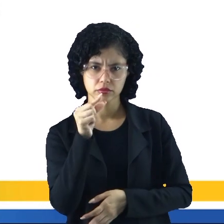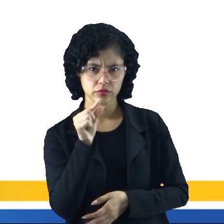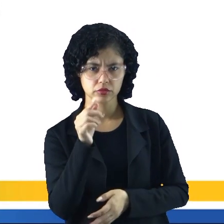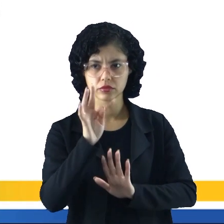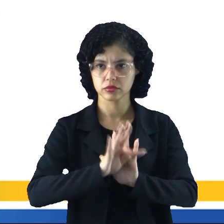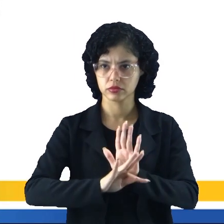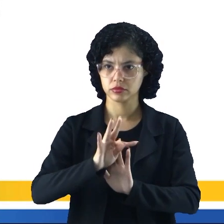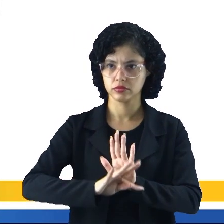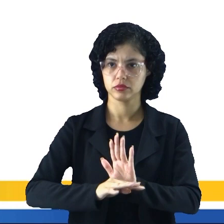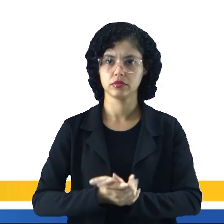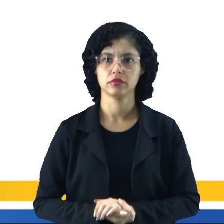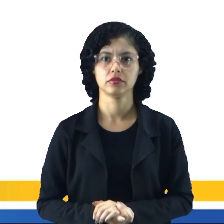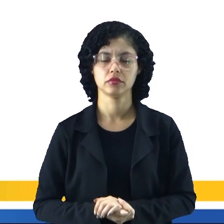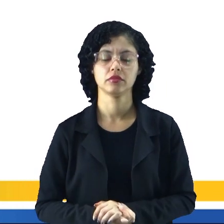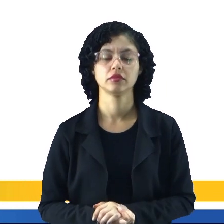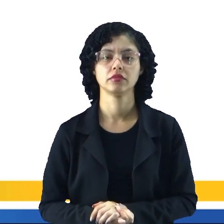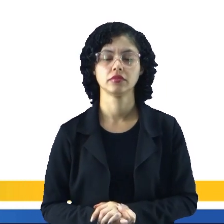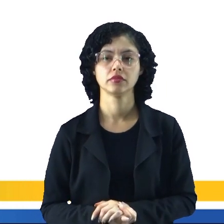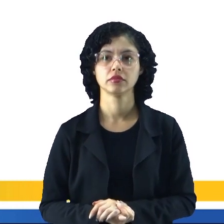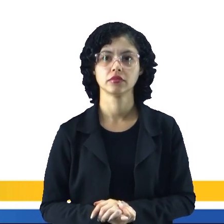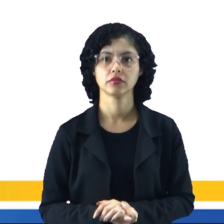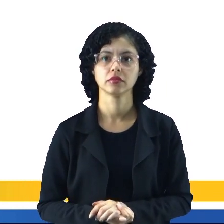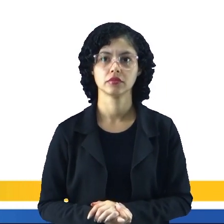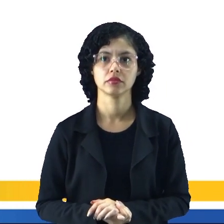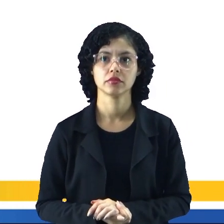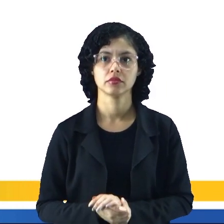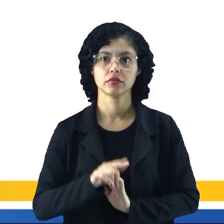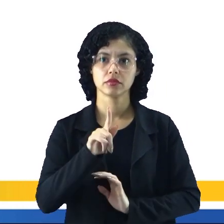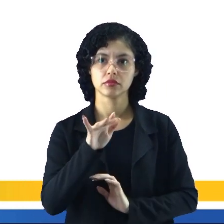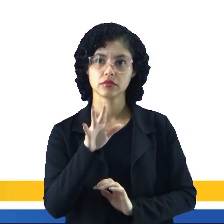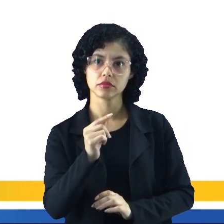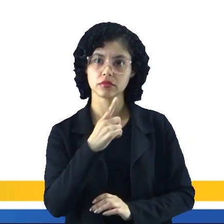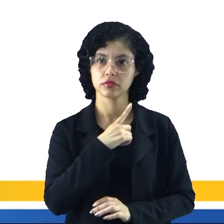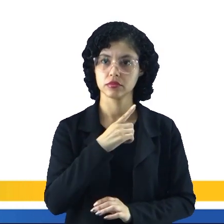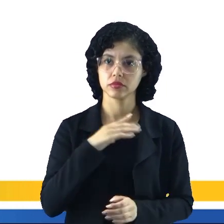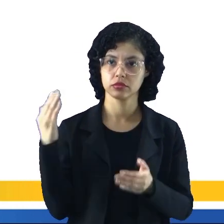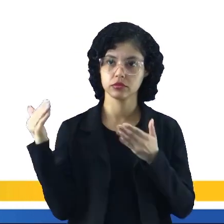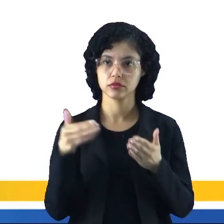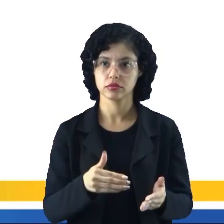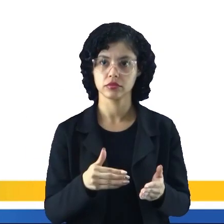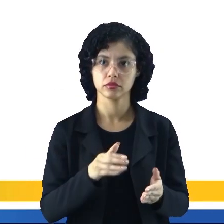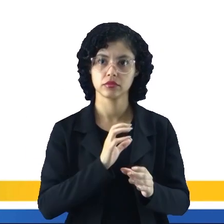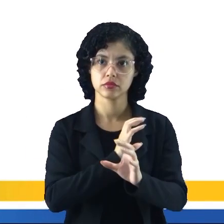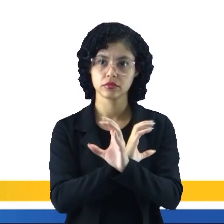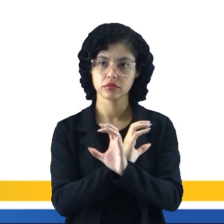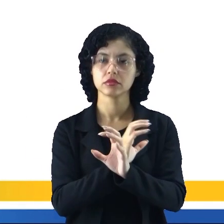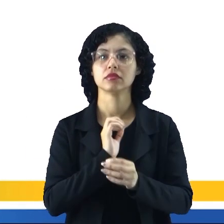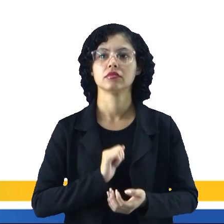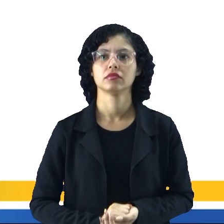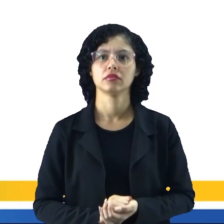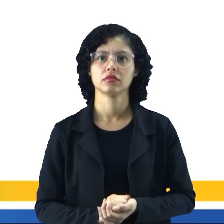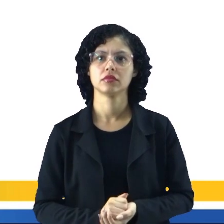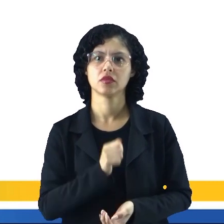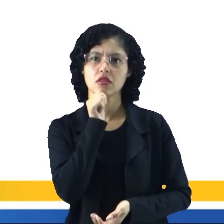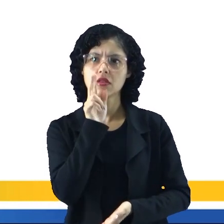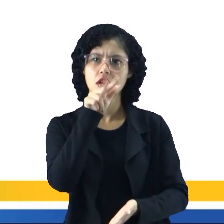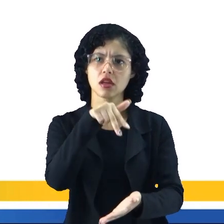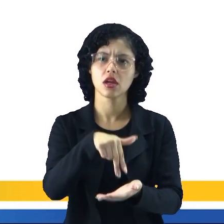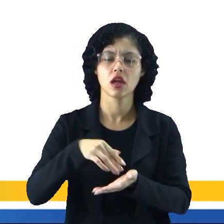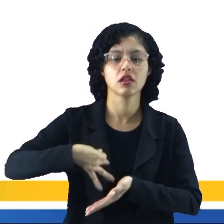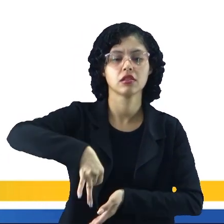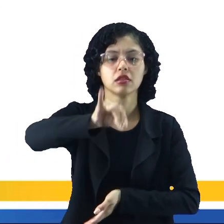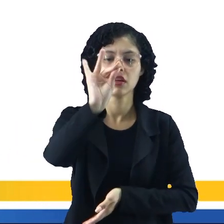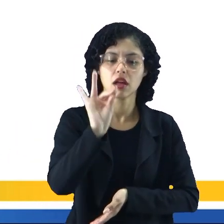esse tipo textual nós temos aqui Garcia tinha se chegado ao cadáver levantaram